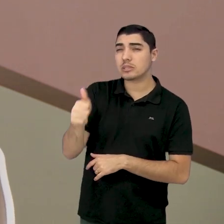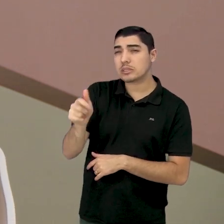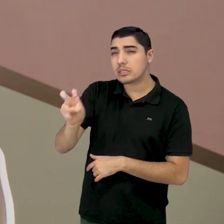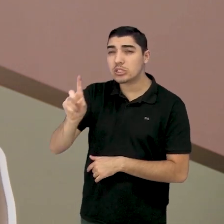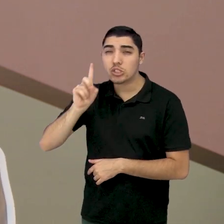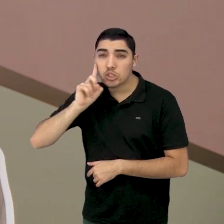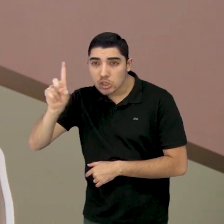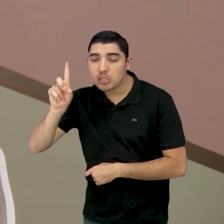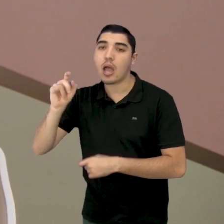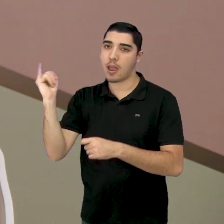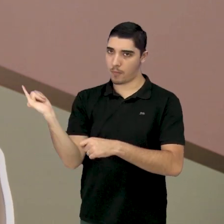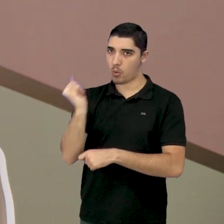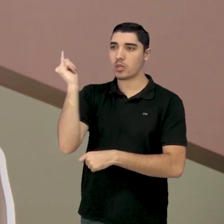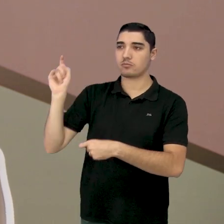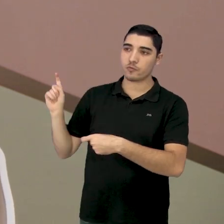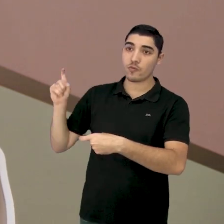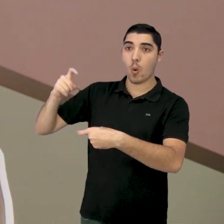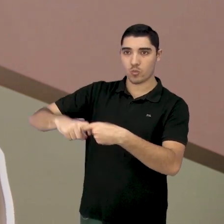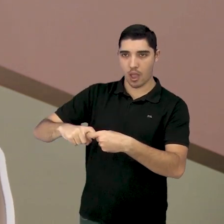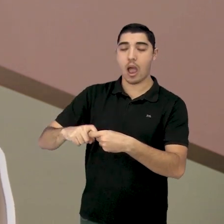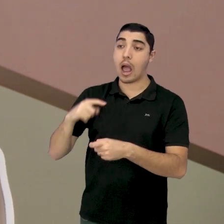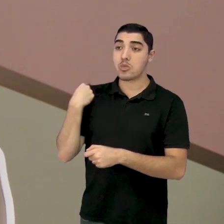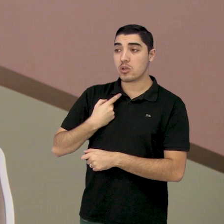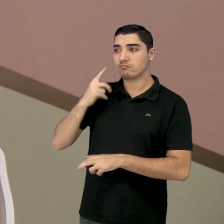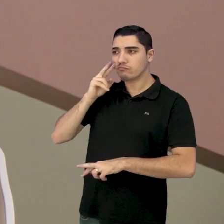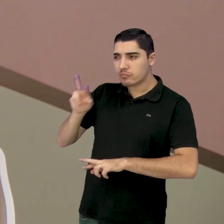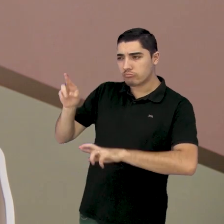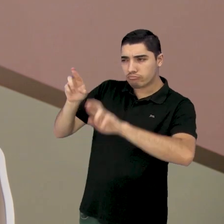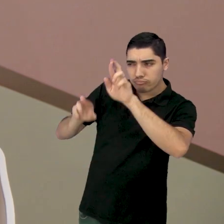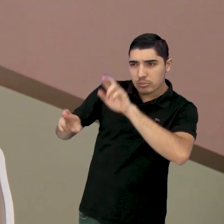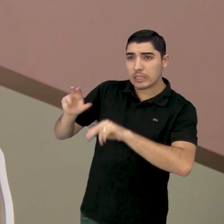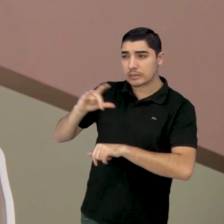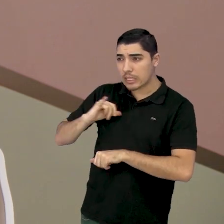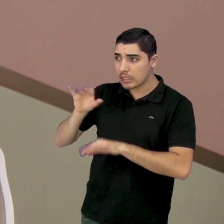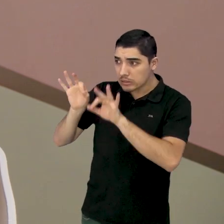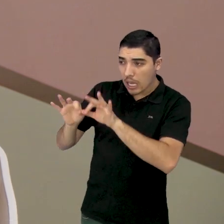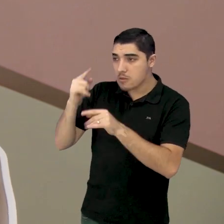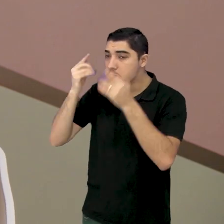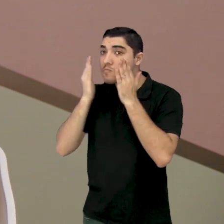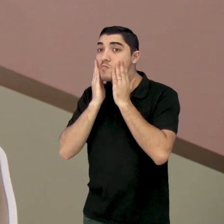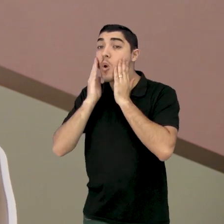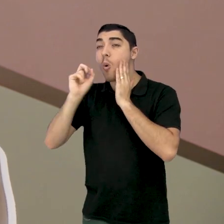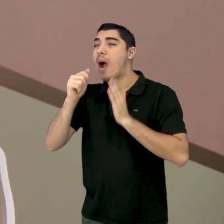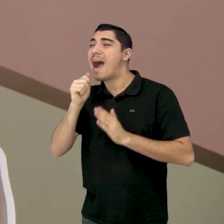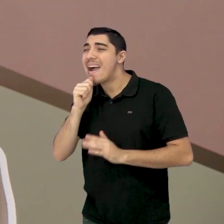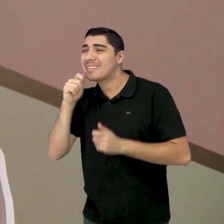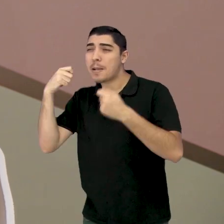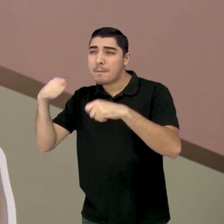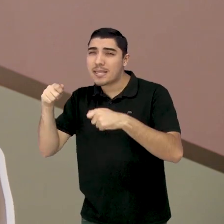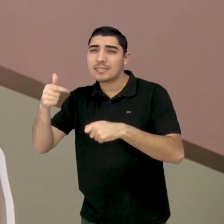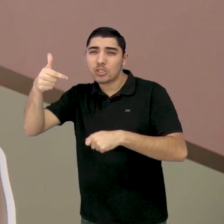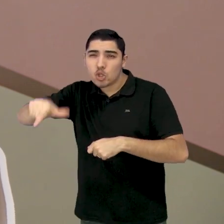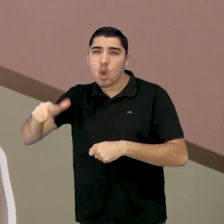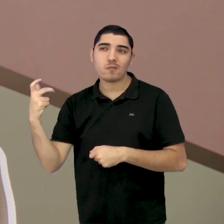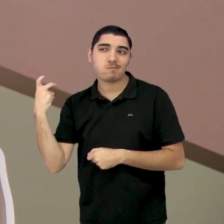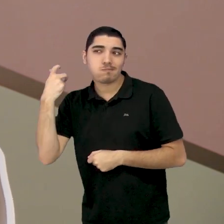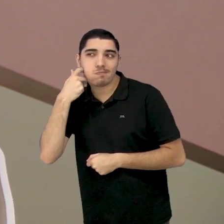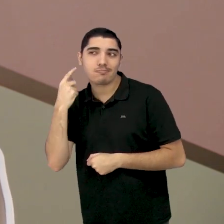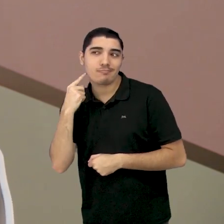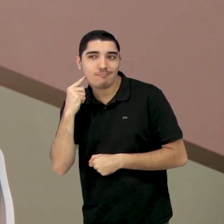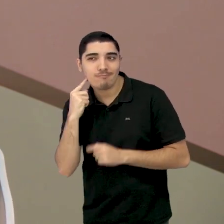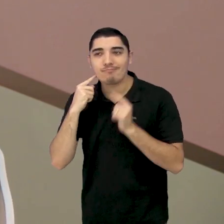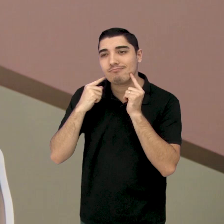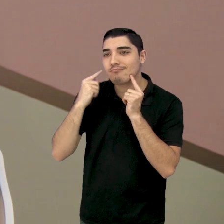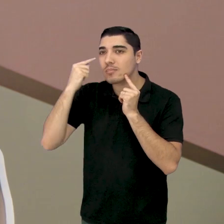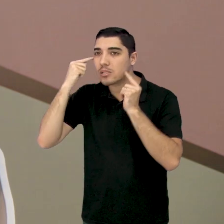é importante ter um retorno do paciente para a gente ver se ficou tudo certo, se tem algum músculo que eu preciso injetar mais um pouquinho da toxina